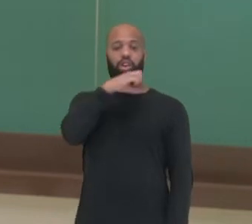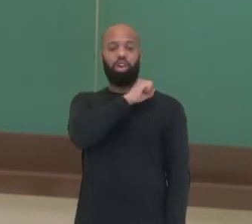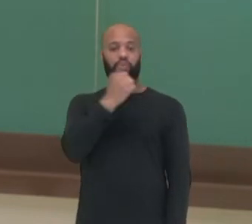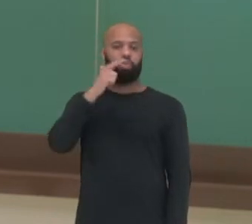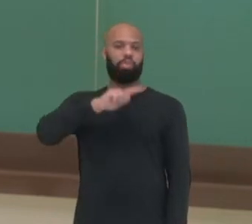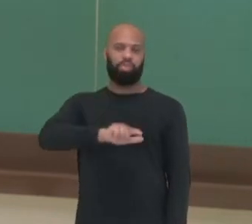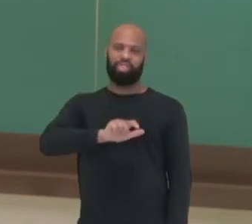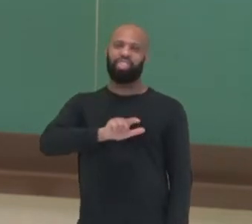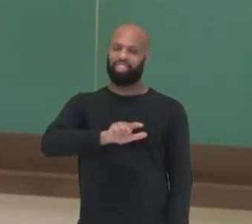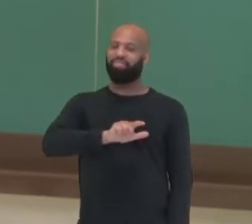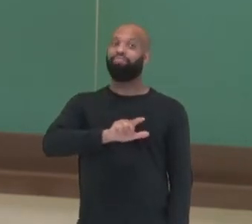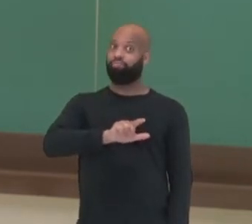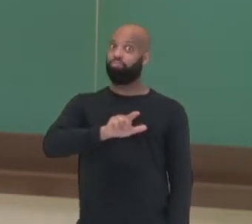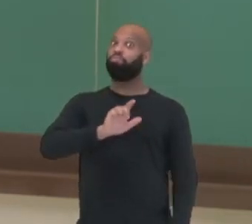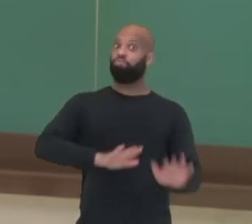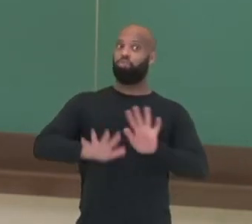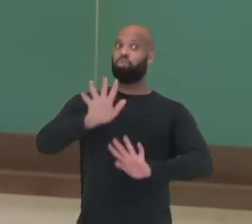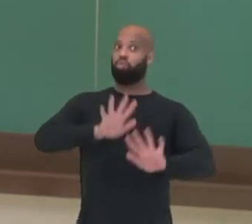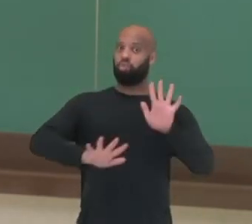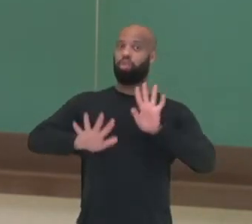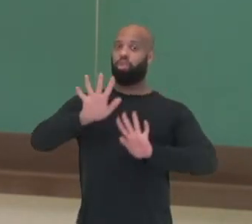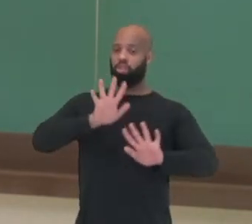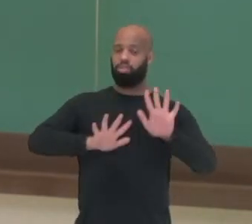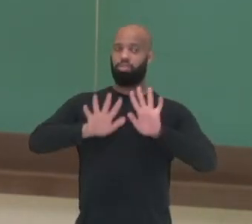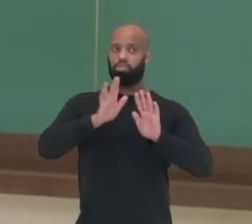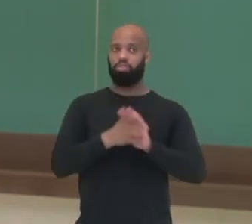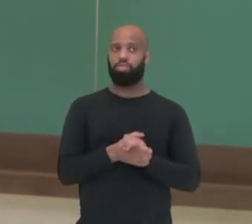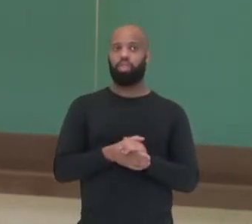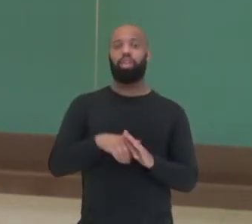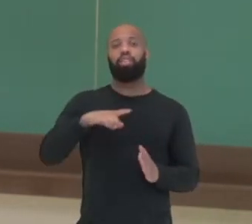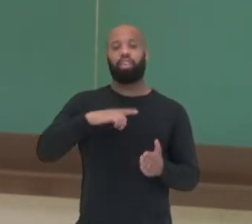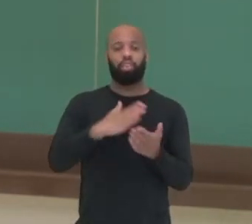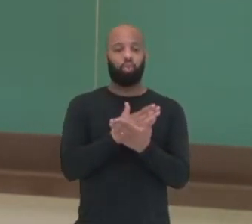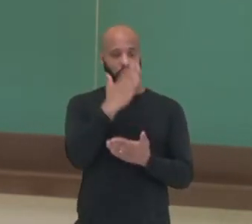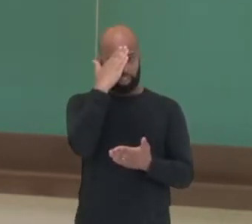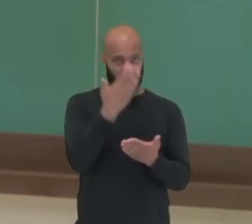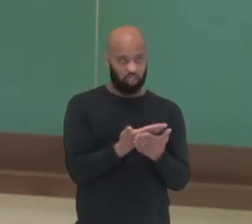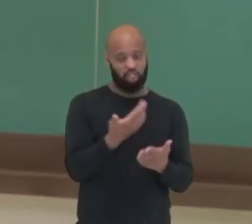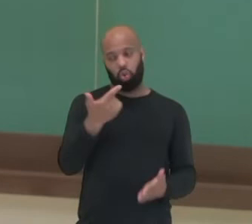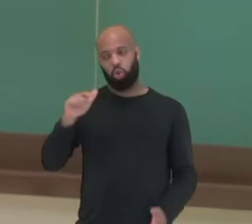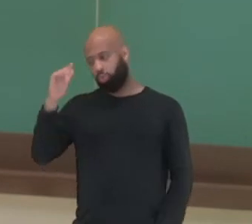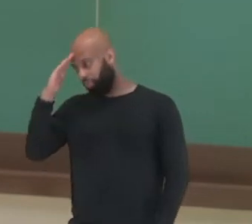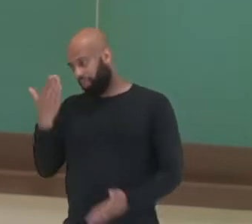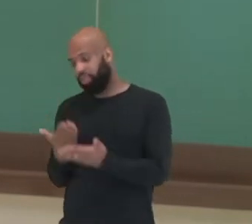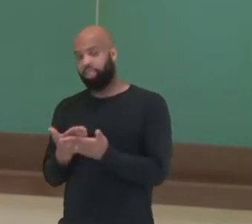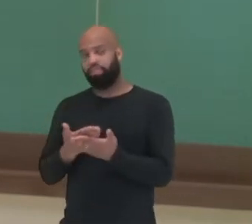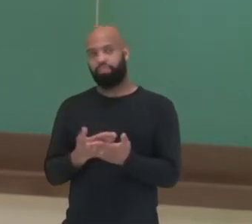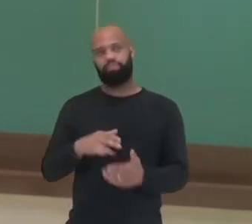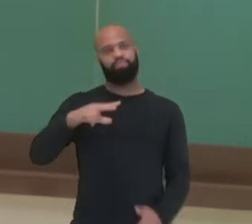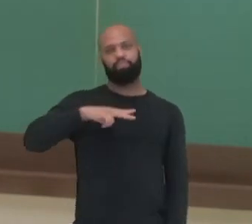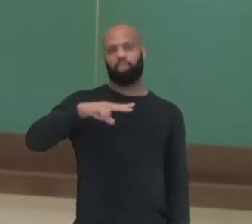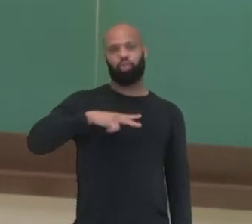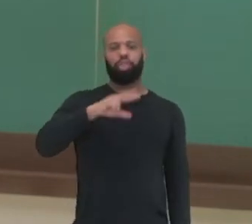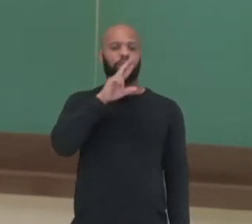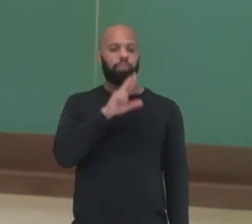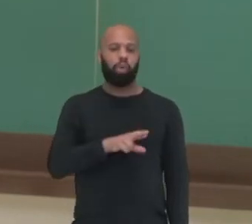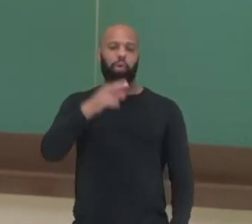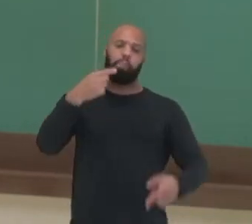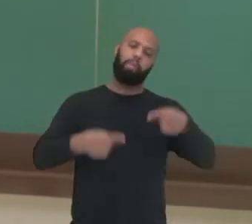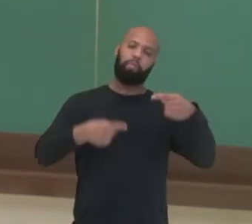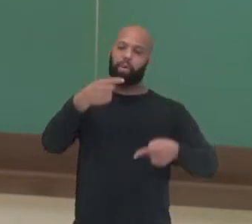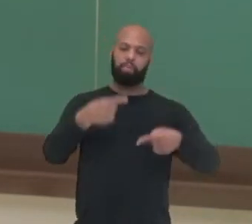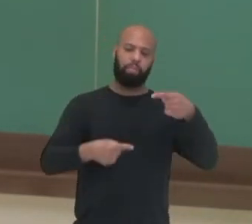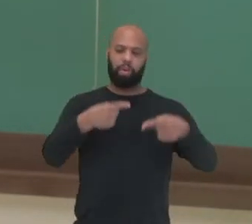resultado, né? Então fica aí, alguns acreditam, alguns não. Então deixo para vocês aí essa discussão